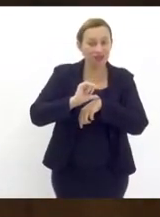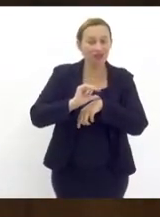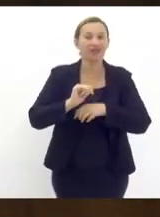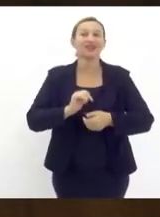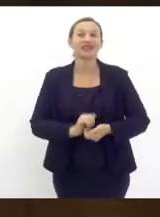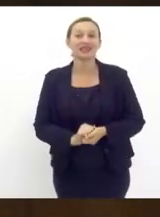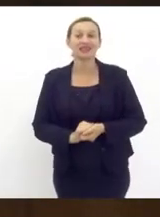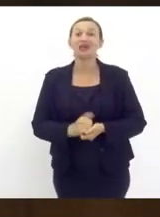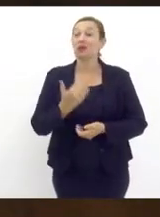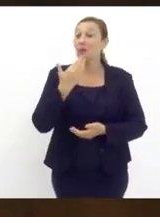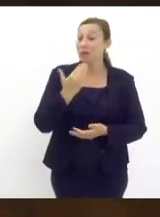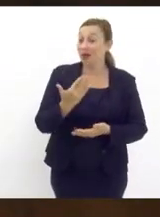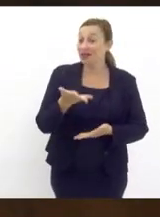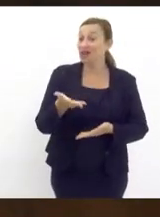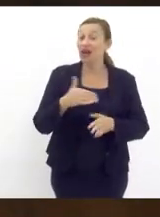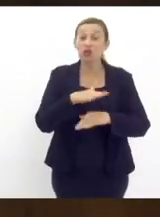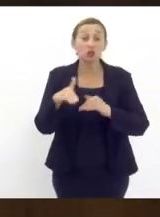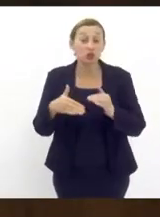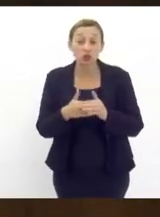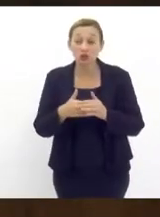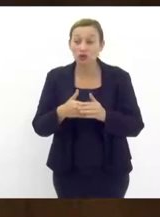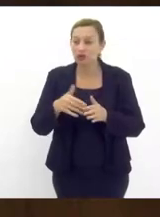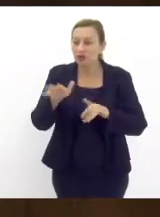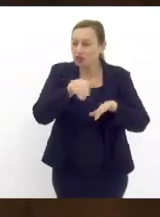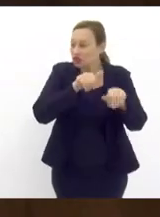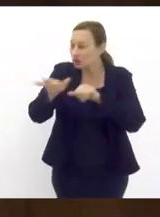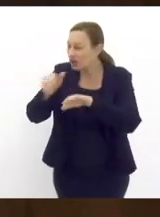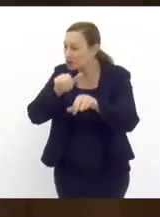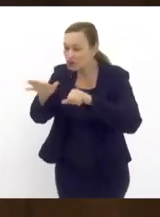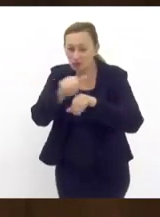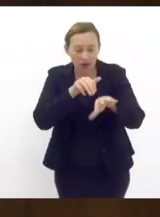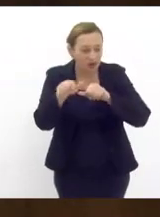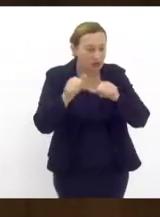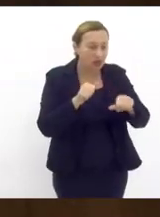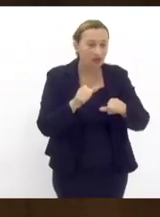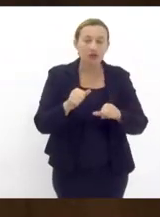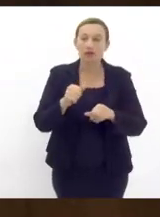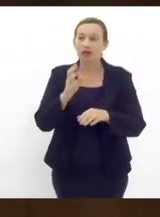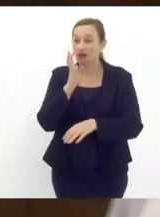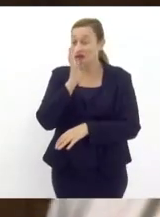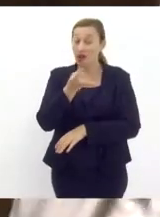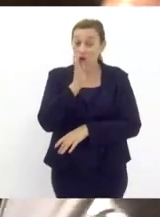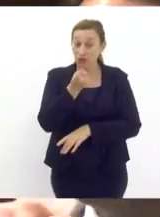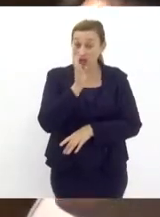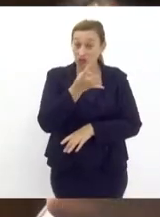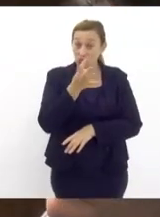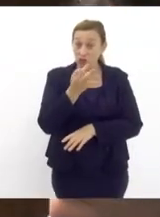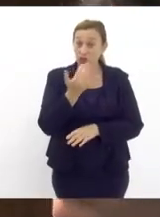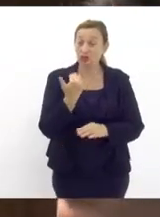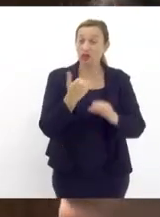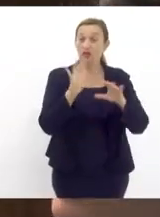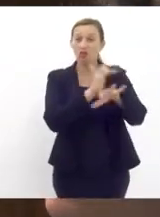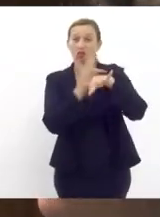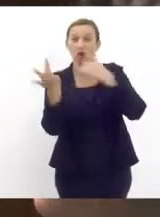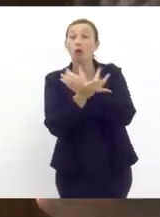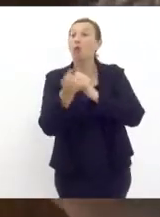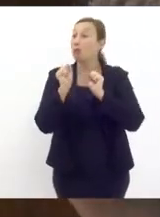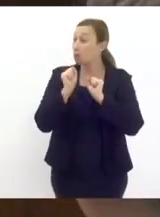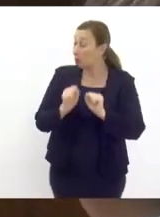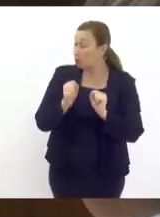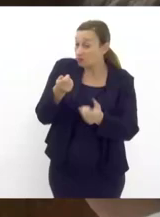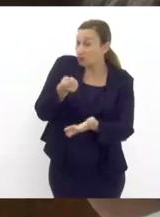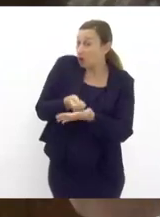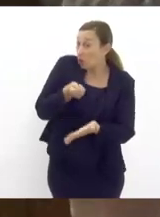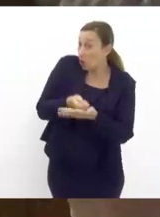para estar presente conforme a população para enviar as suas denúncias suas demandas nas nossas redes sociais para que nós possamos estar